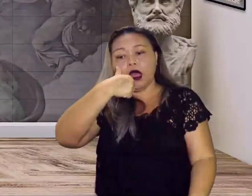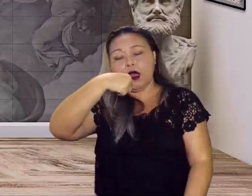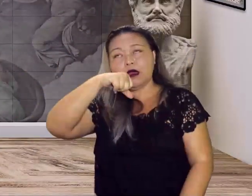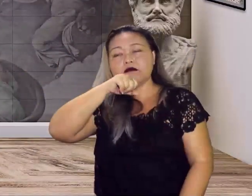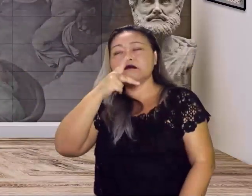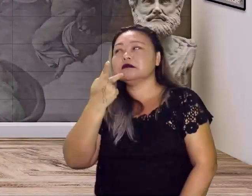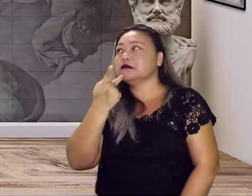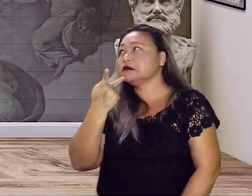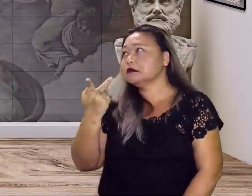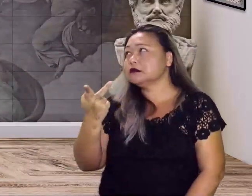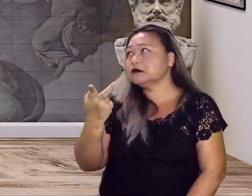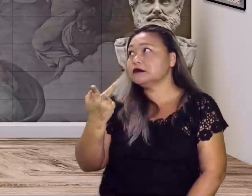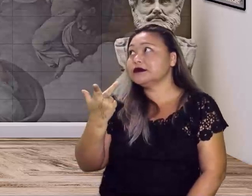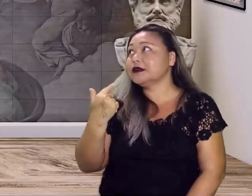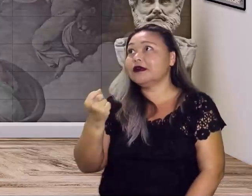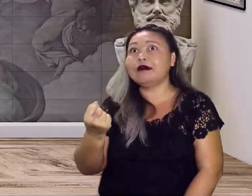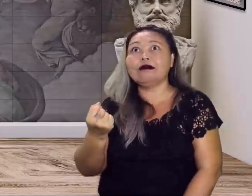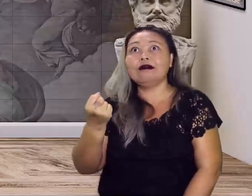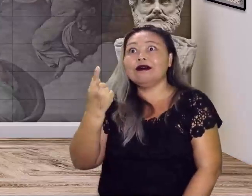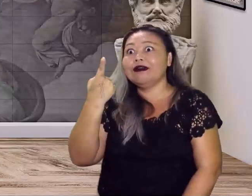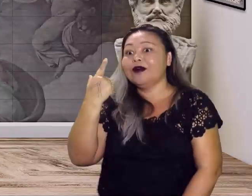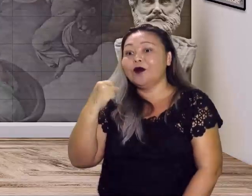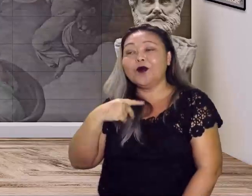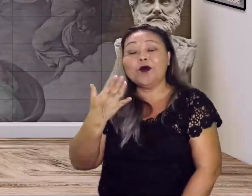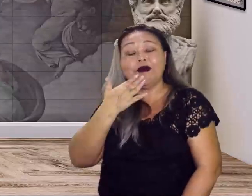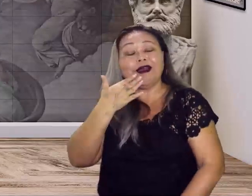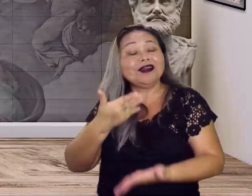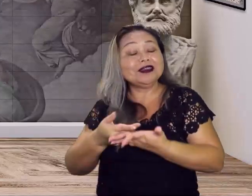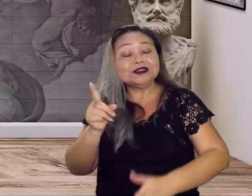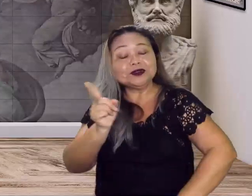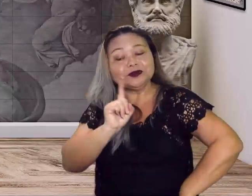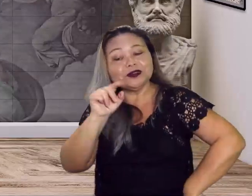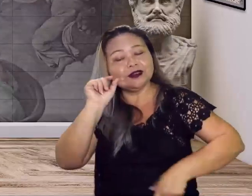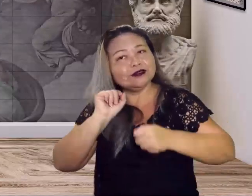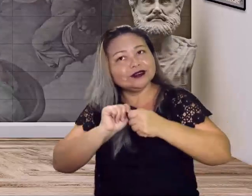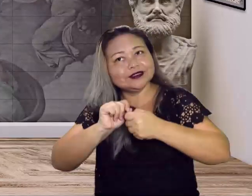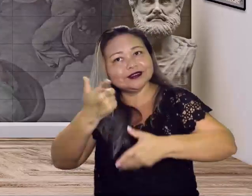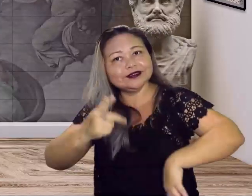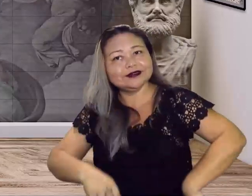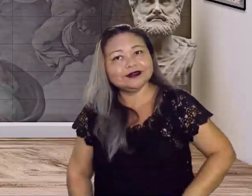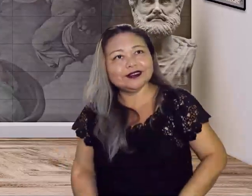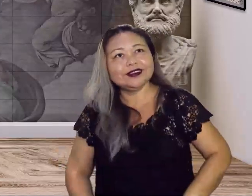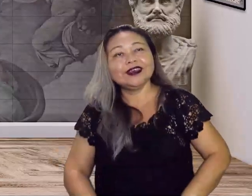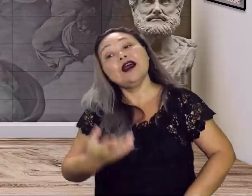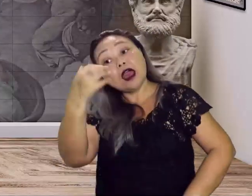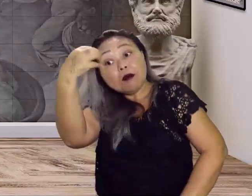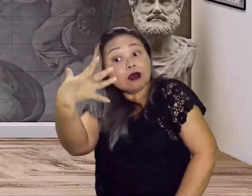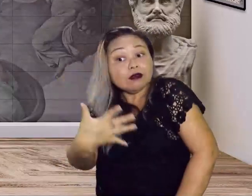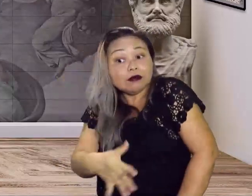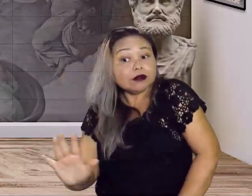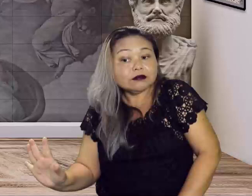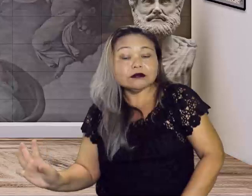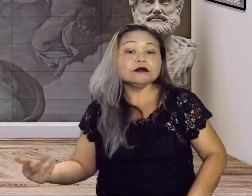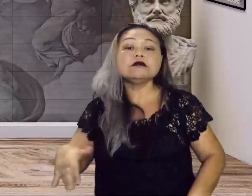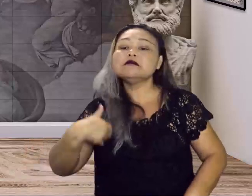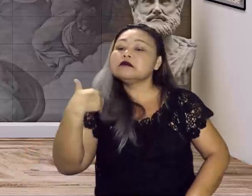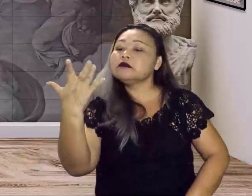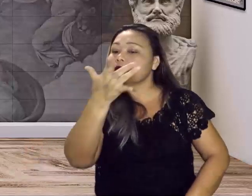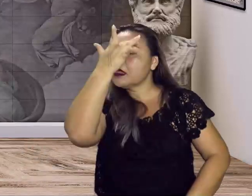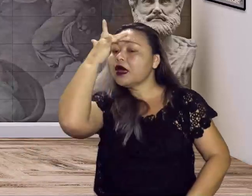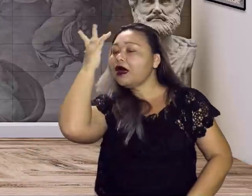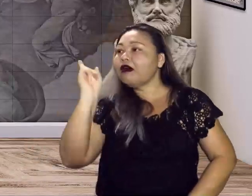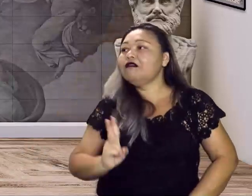algo surreal. O pai, nossa, não acredito nisso que você fez. É para dar uma explicação. Daí, se as